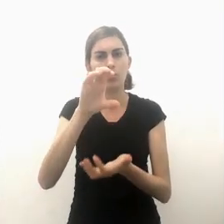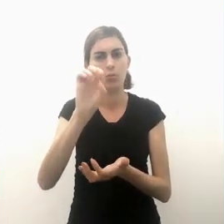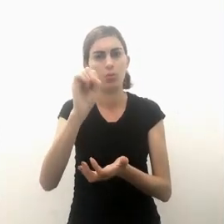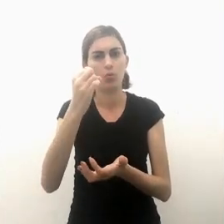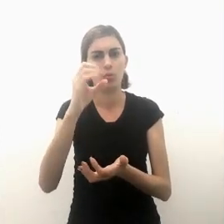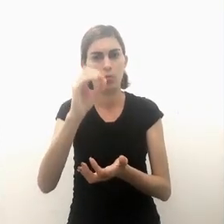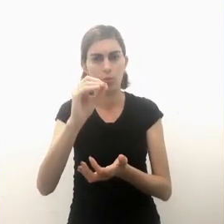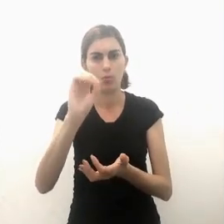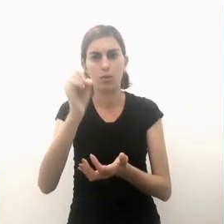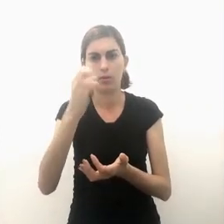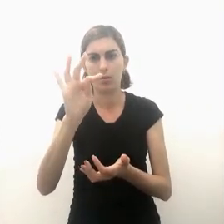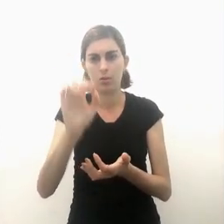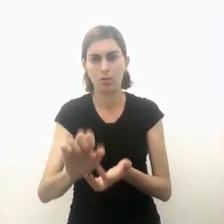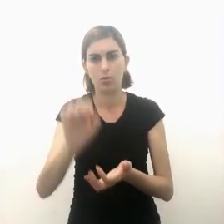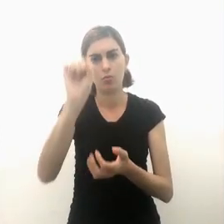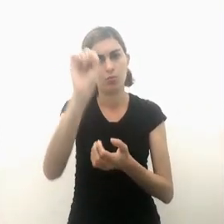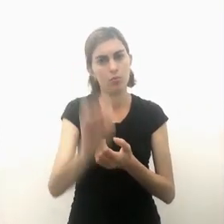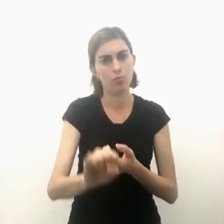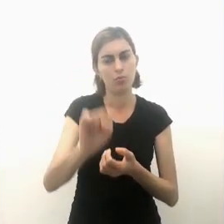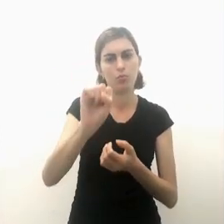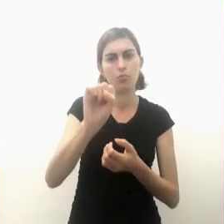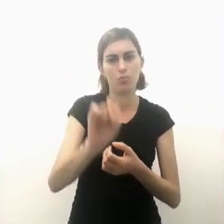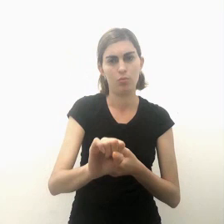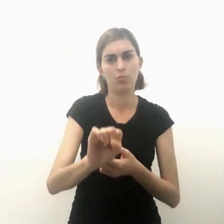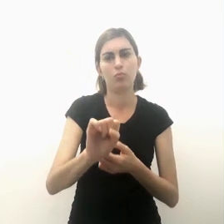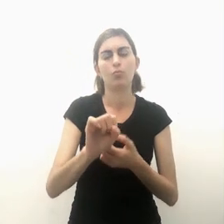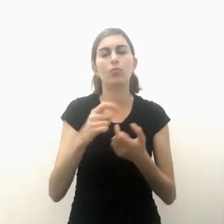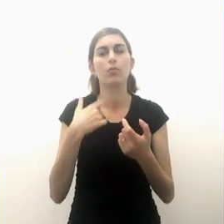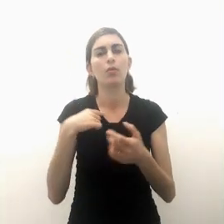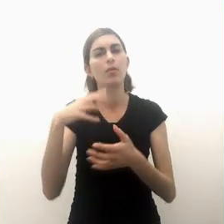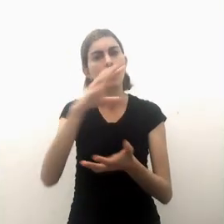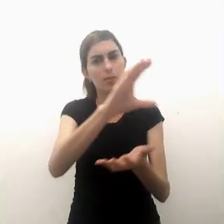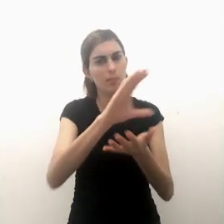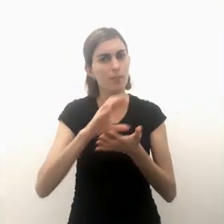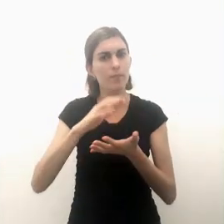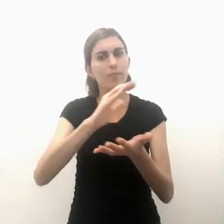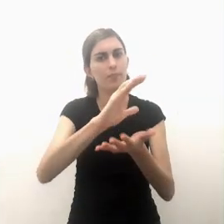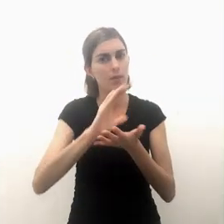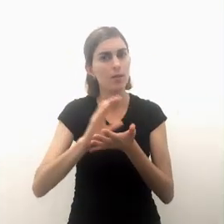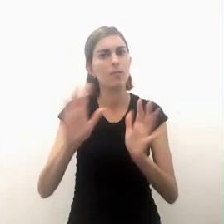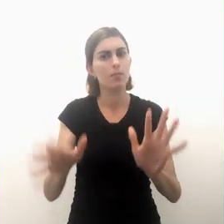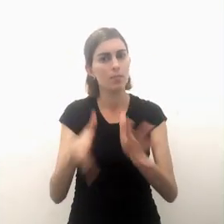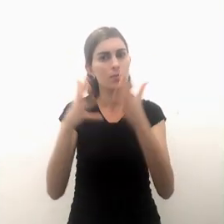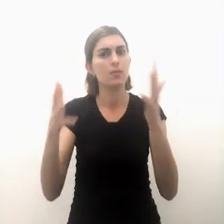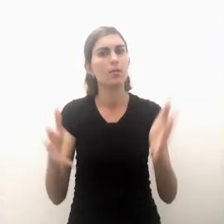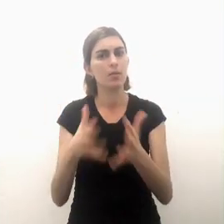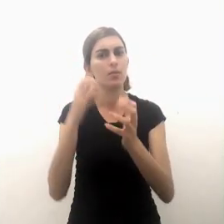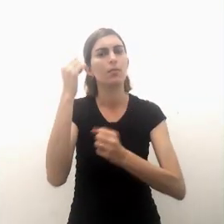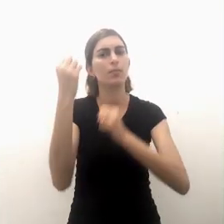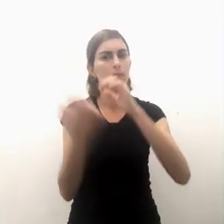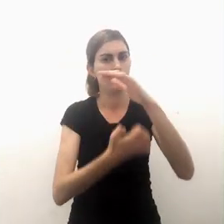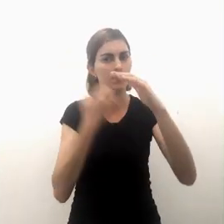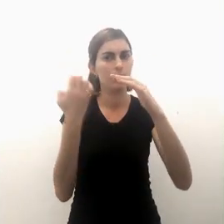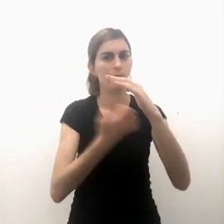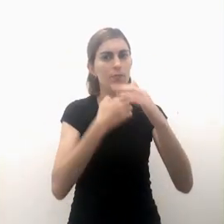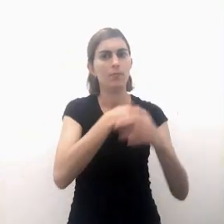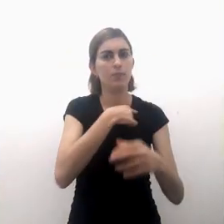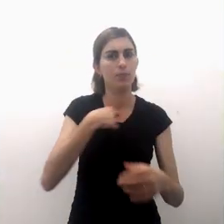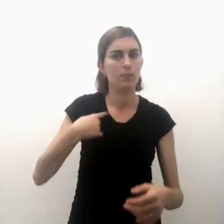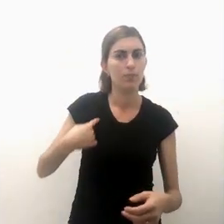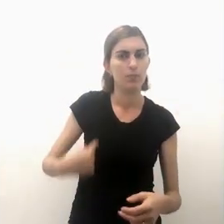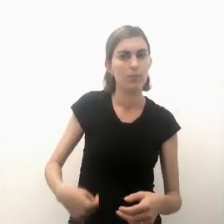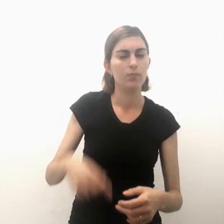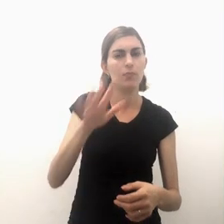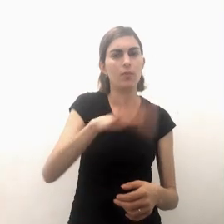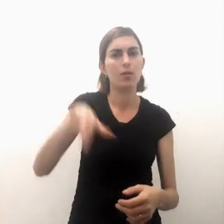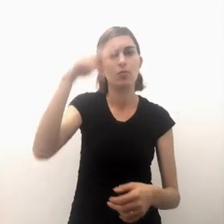região centro-oeste, mais a parte sudeste e sul, recebe um maior incentivo dessas empresas chinesas. Essa